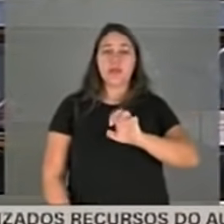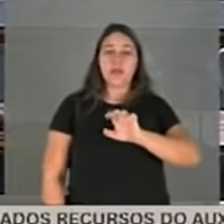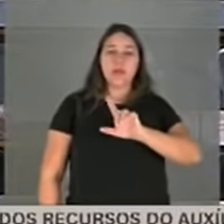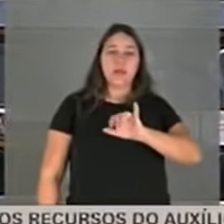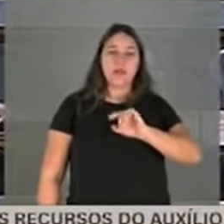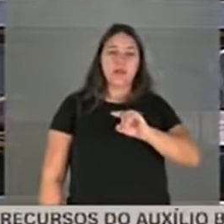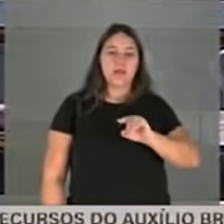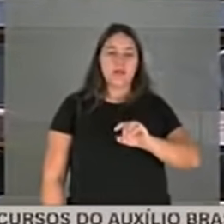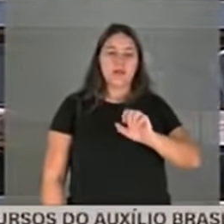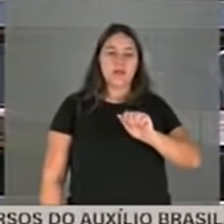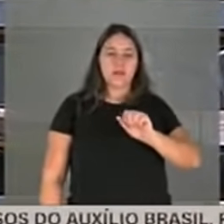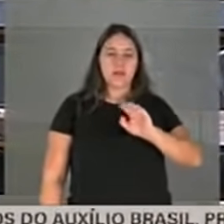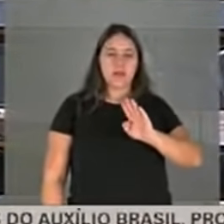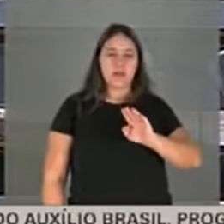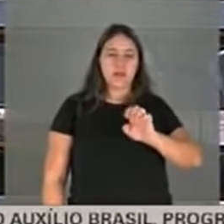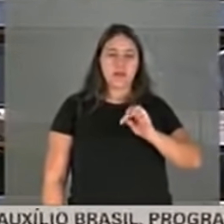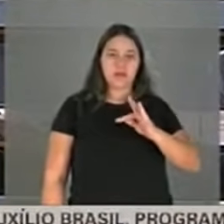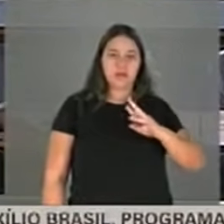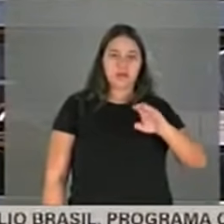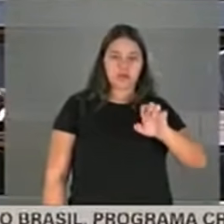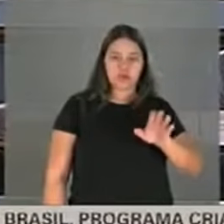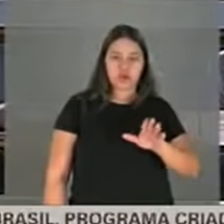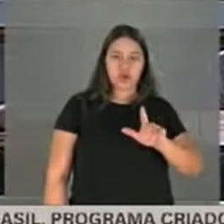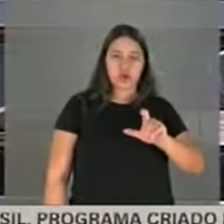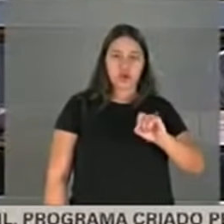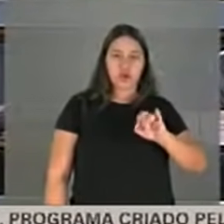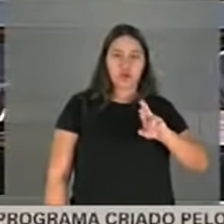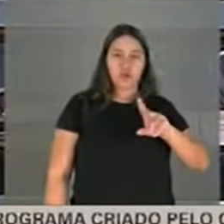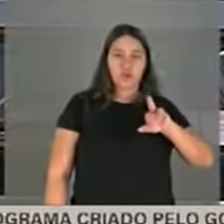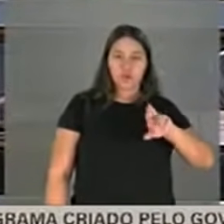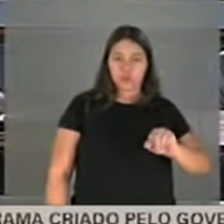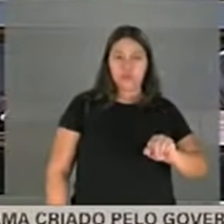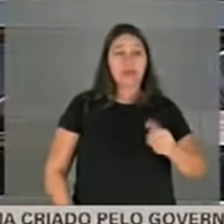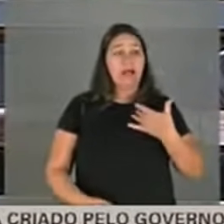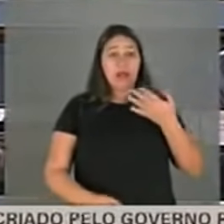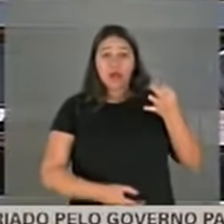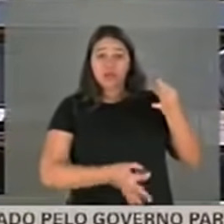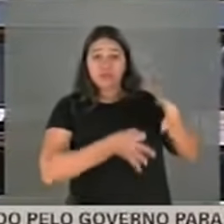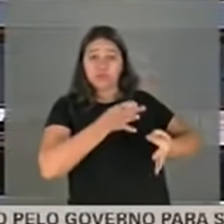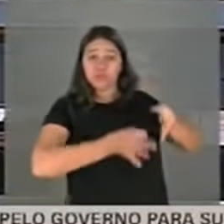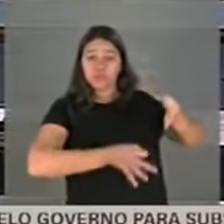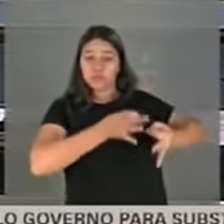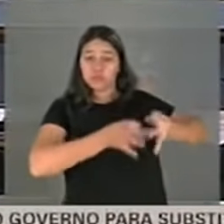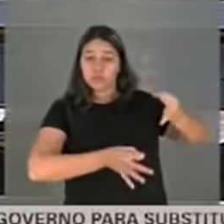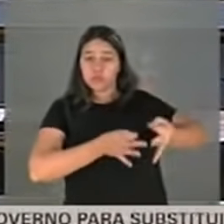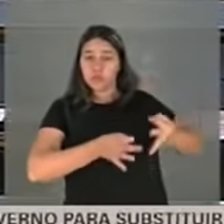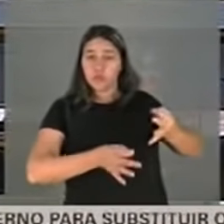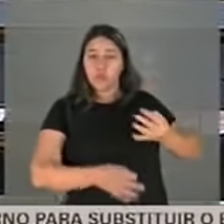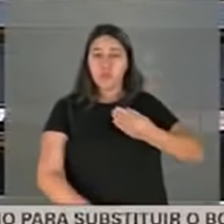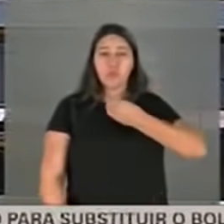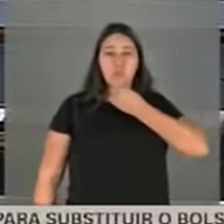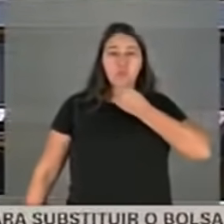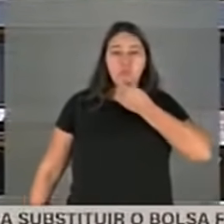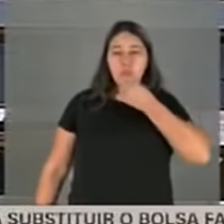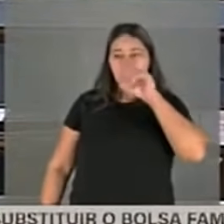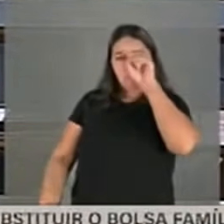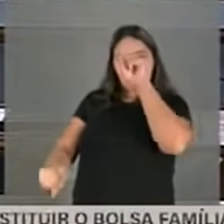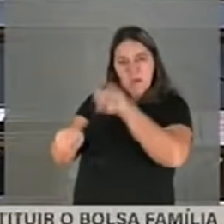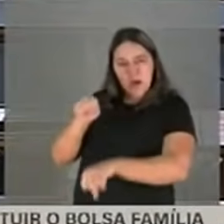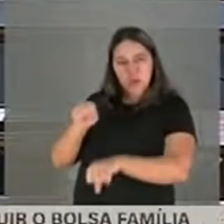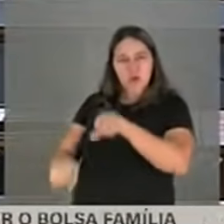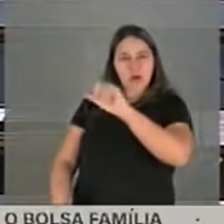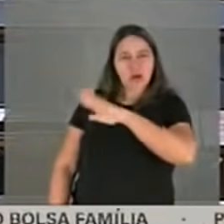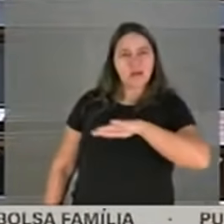Elizabeth Louro, que está lá julgando o caso de um animal lá que matou uma criança,